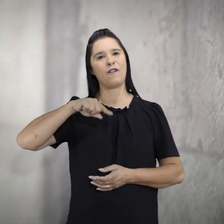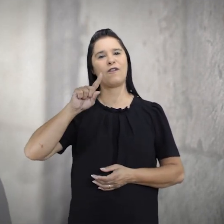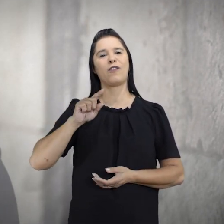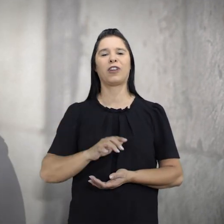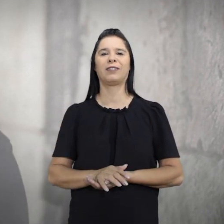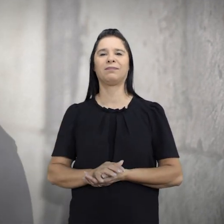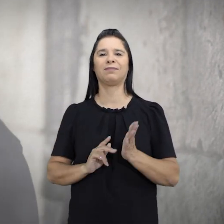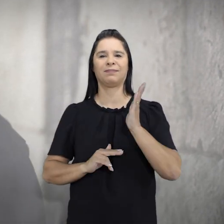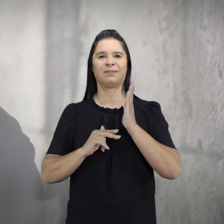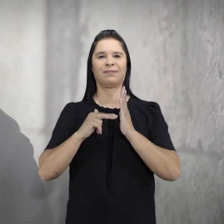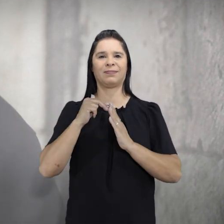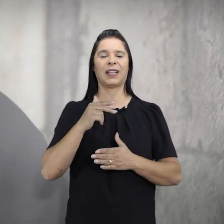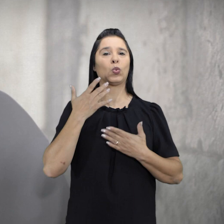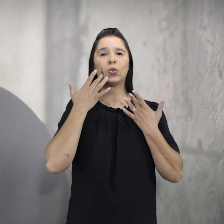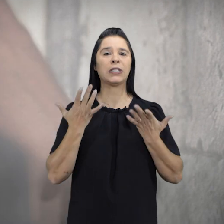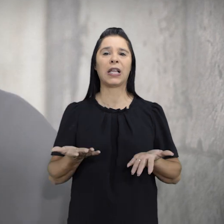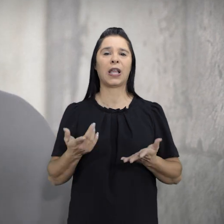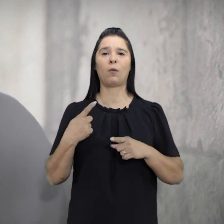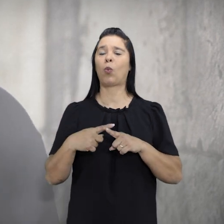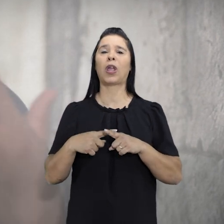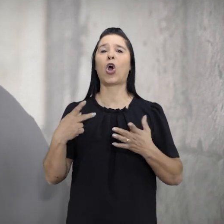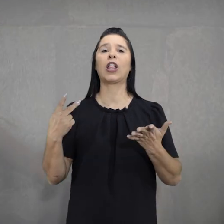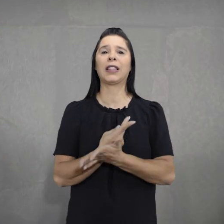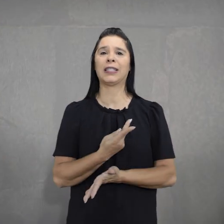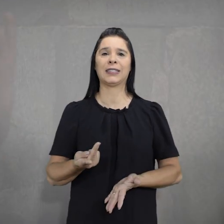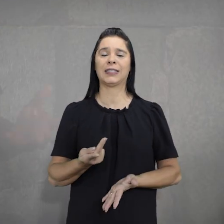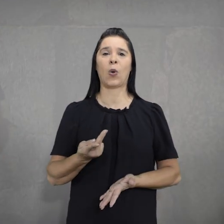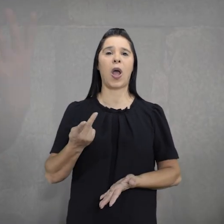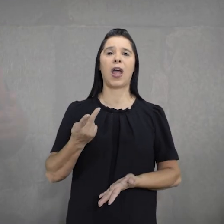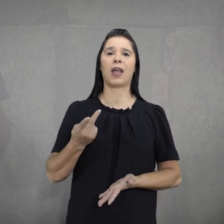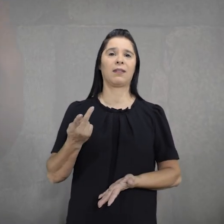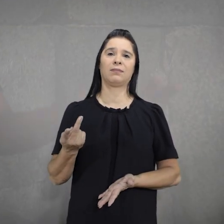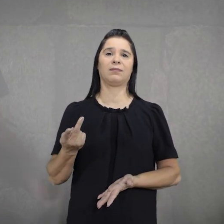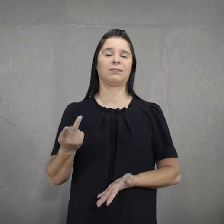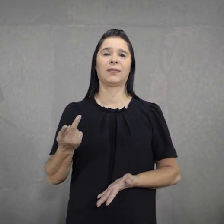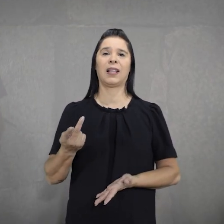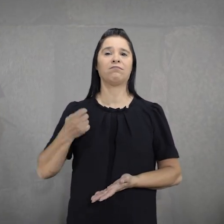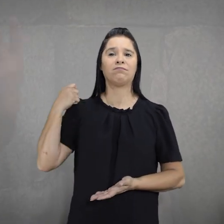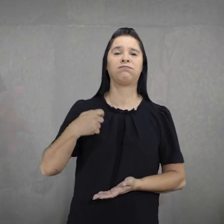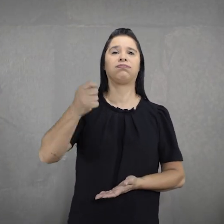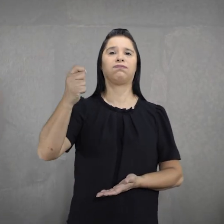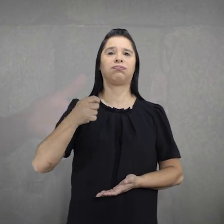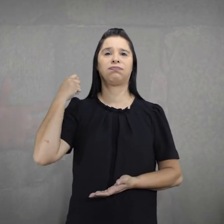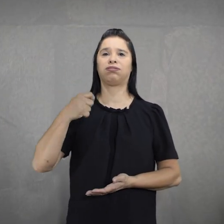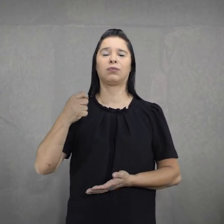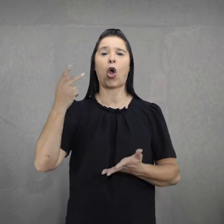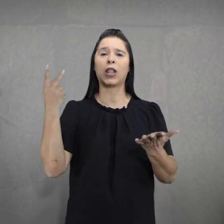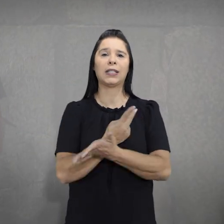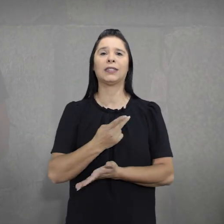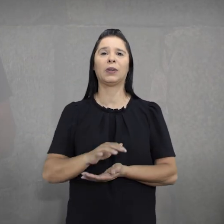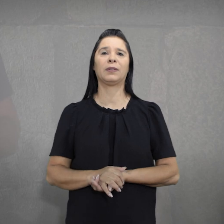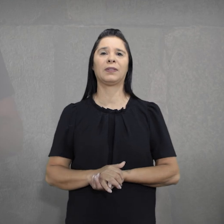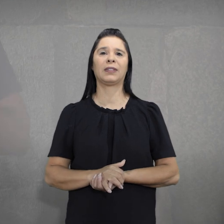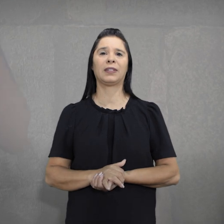né? Aí eu não sei, por cargas d'água, parece que ele errou a mão do sino ou aconteceu alguma